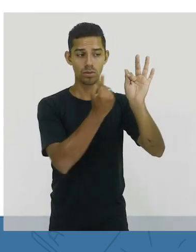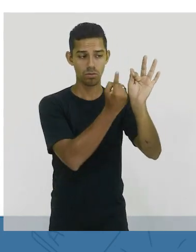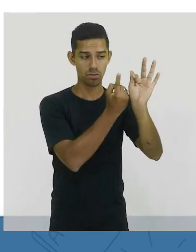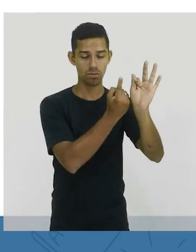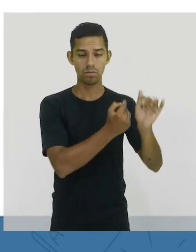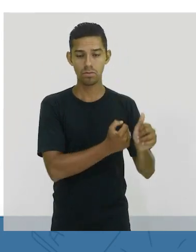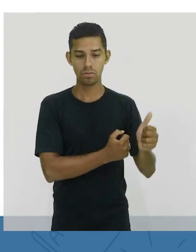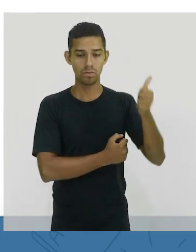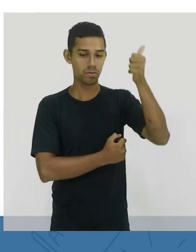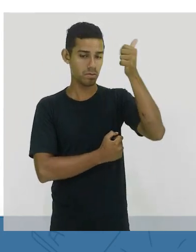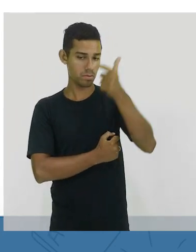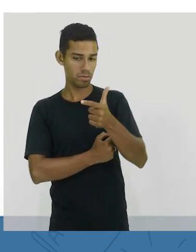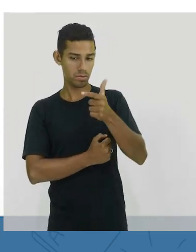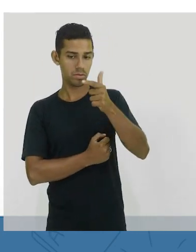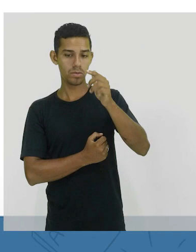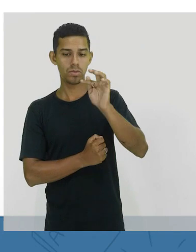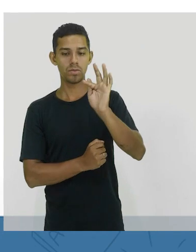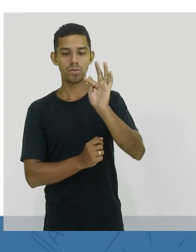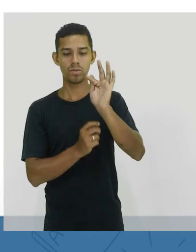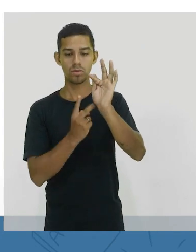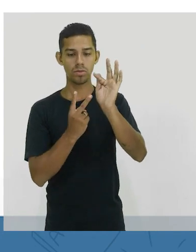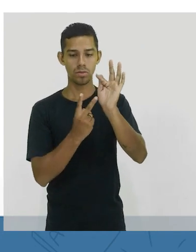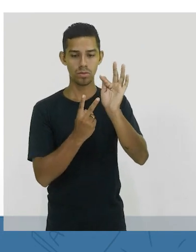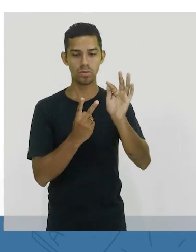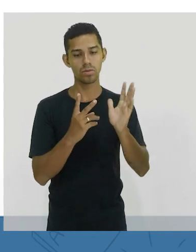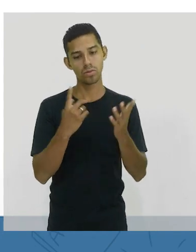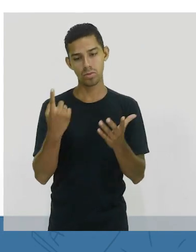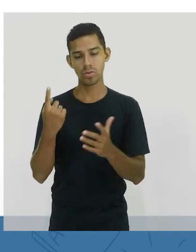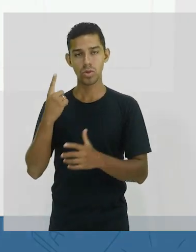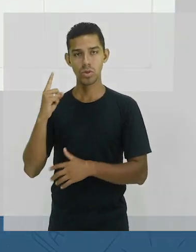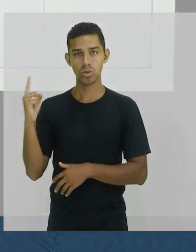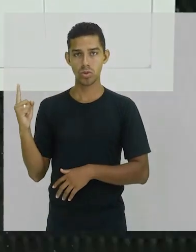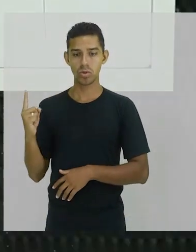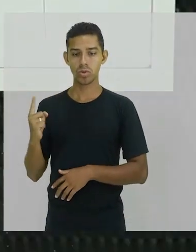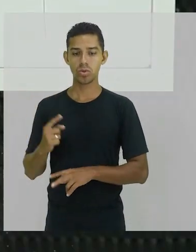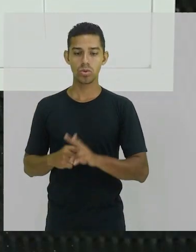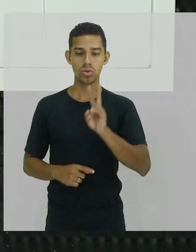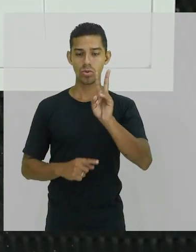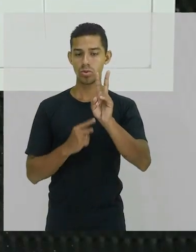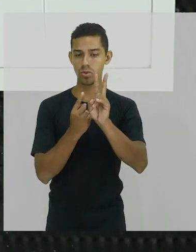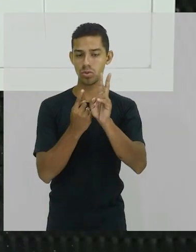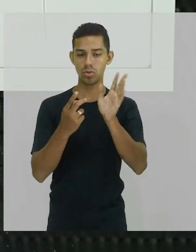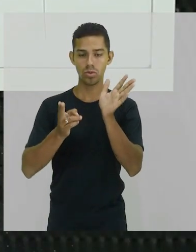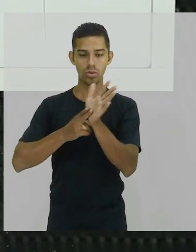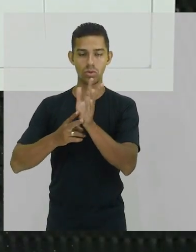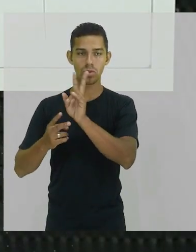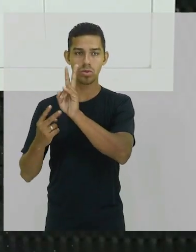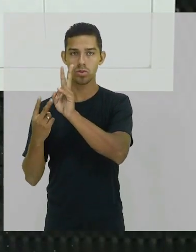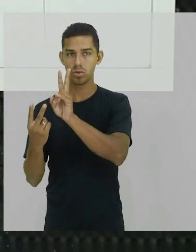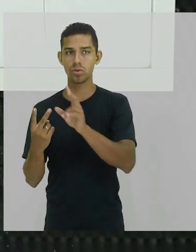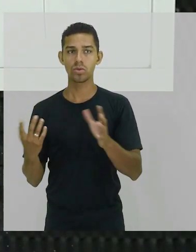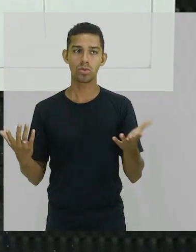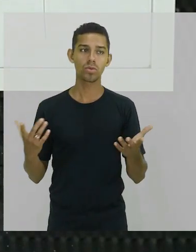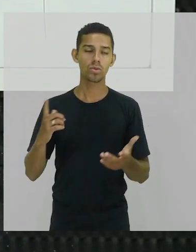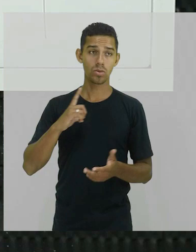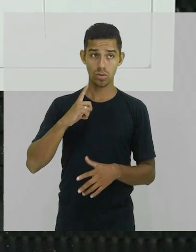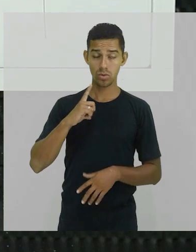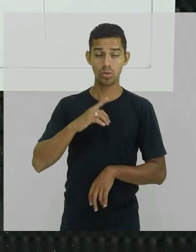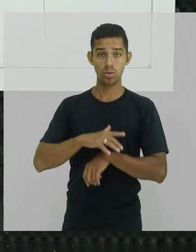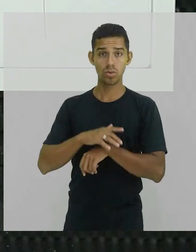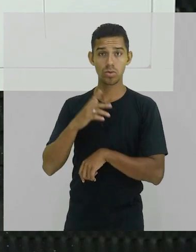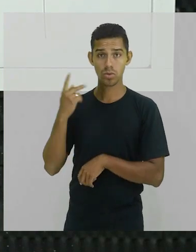2 e velocidade 1 maior do que a velocidade 2. Bom, gente, para esse tipo de questão, em que nós vamos ter esses